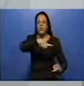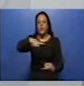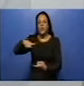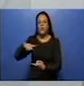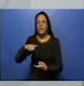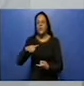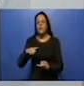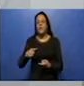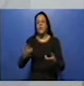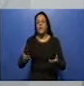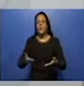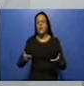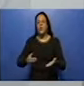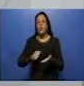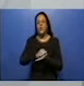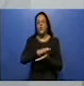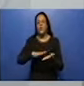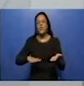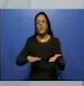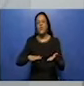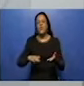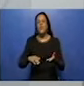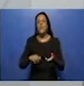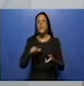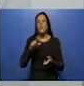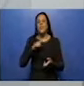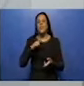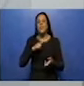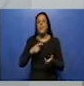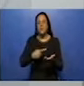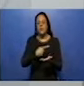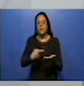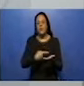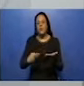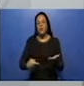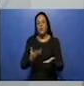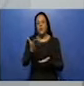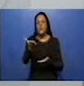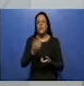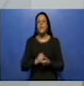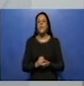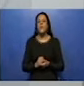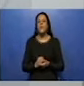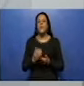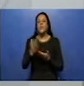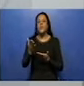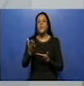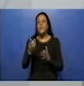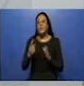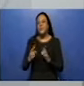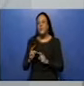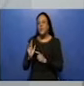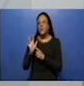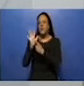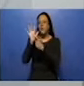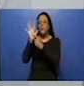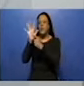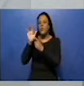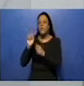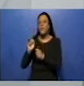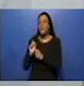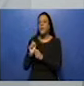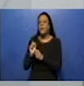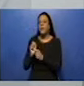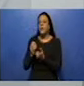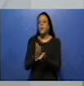testes que estão aí na apostila de vocês. Vocês vão poder acompanhar, aqui no canto superior da tela,